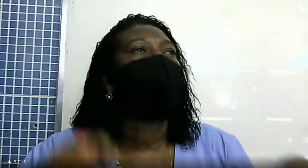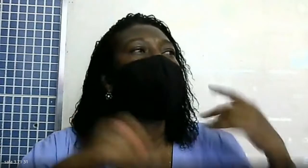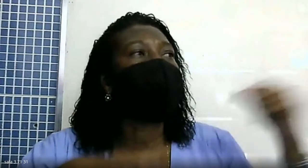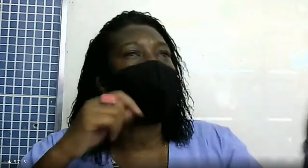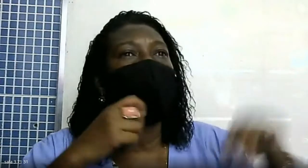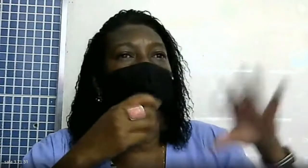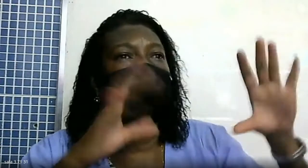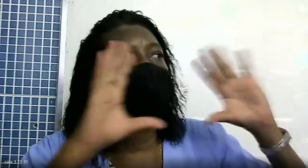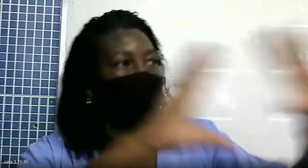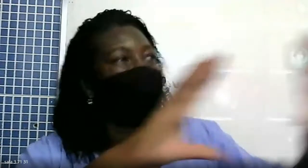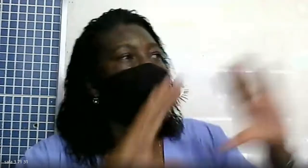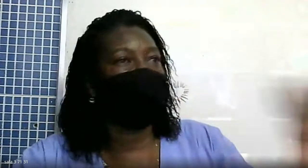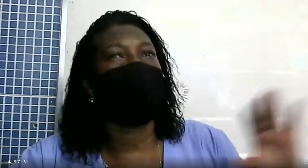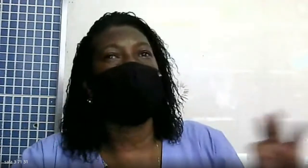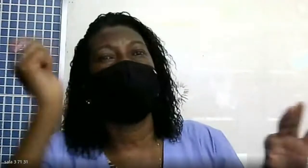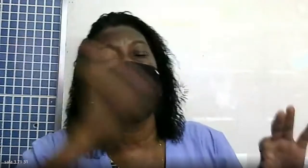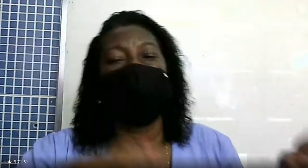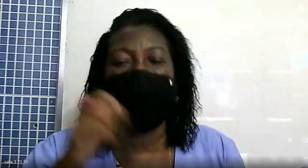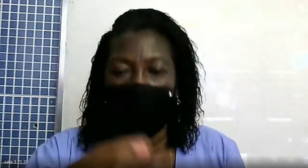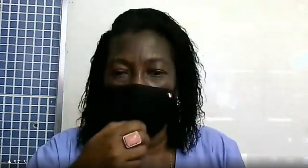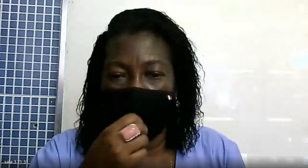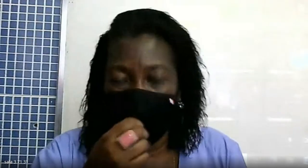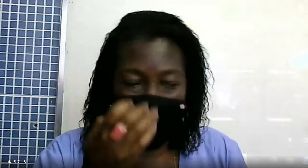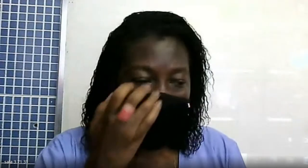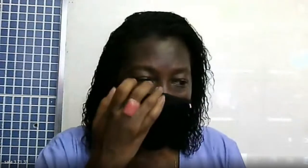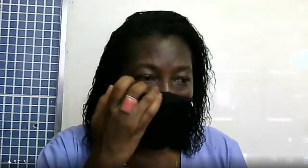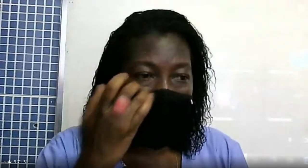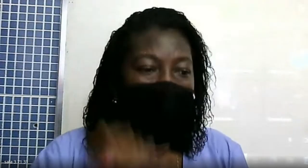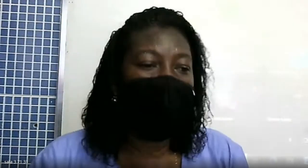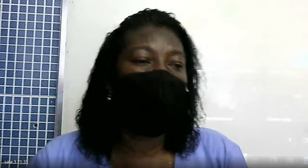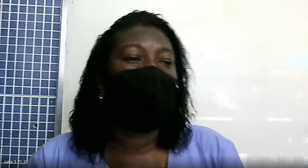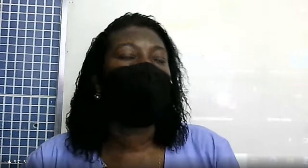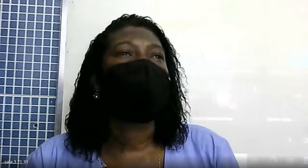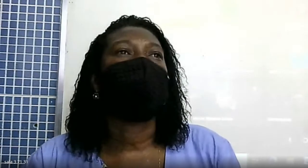e fizemos a pintura. Botamos esse molde vazado e fizemos a pintura, né?